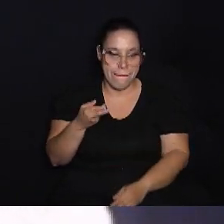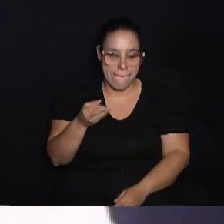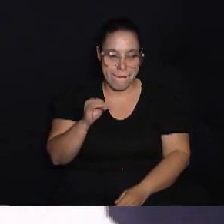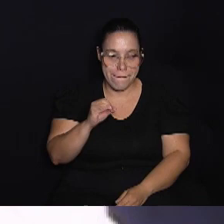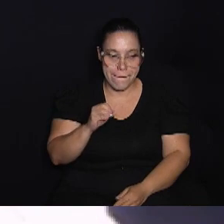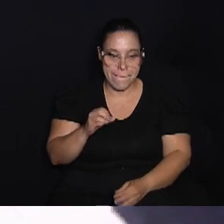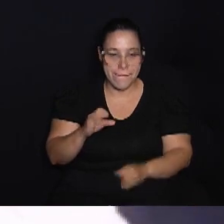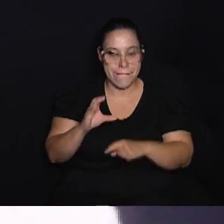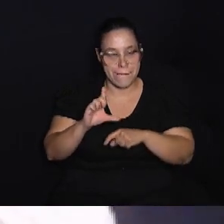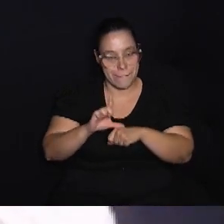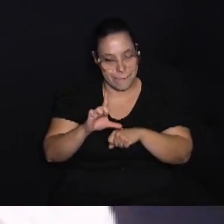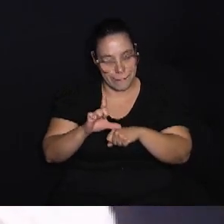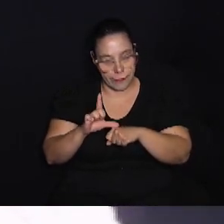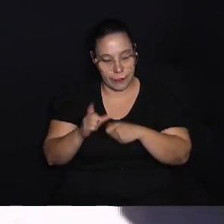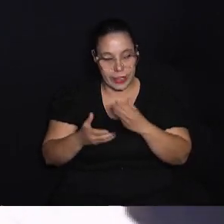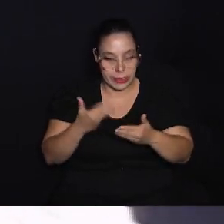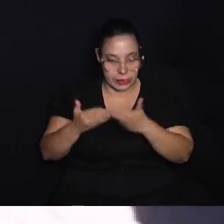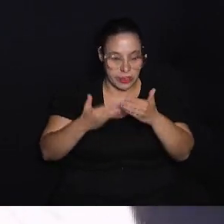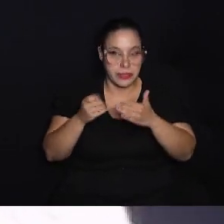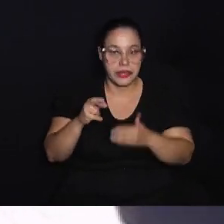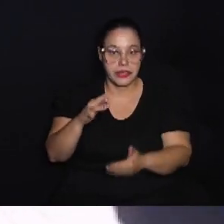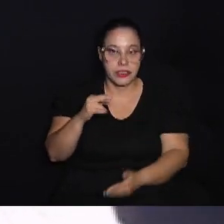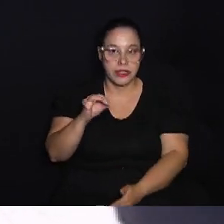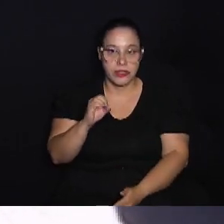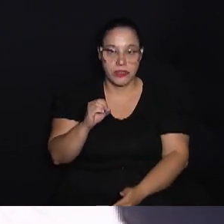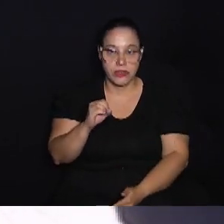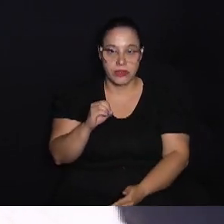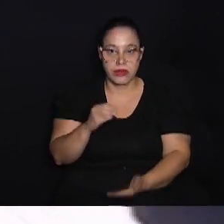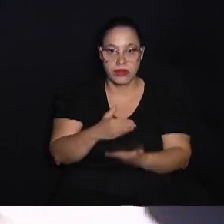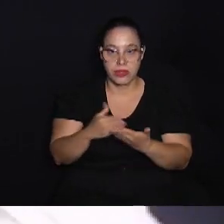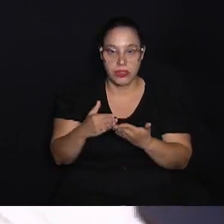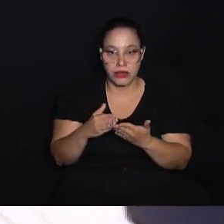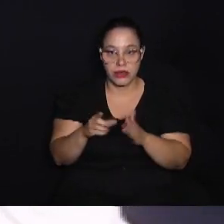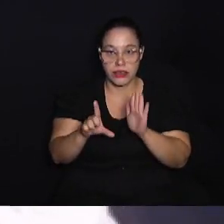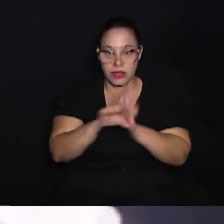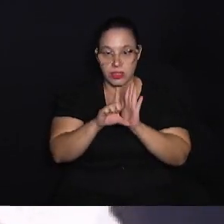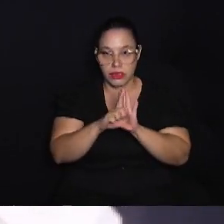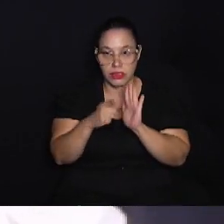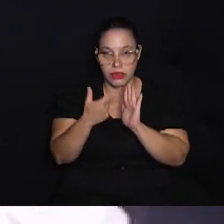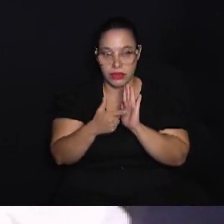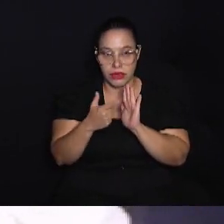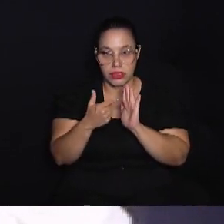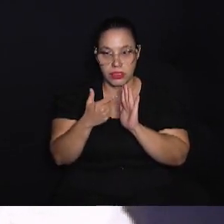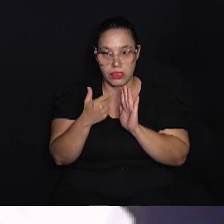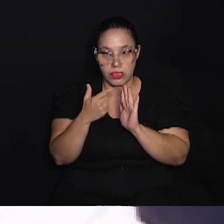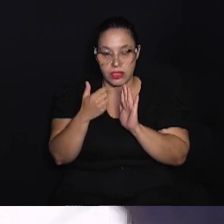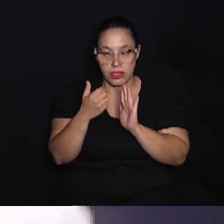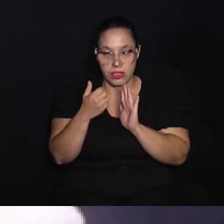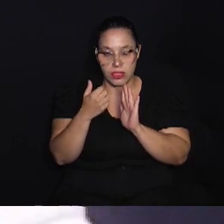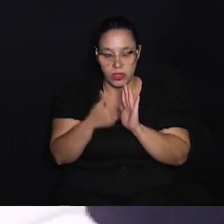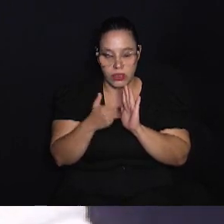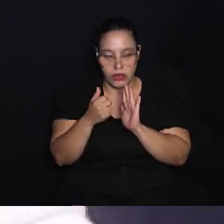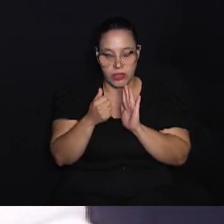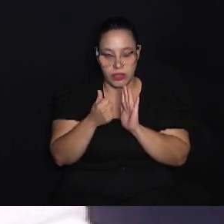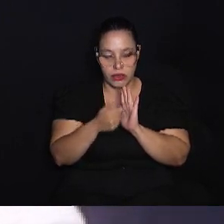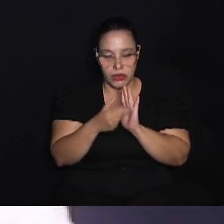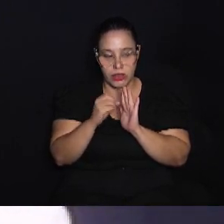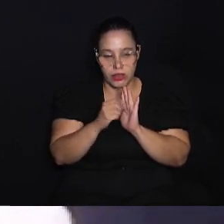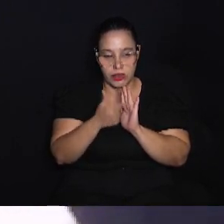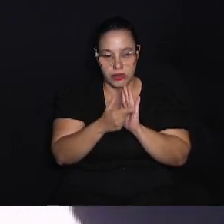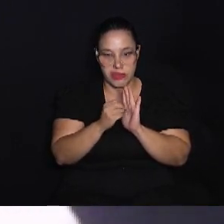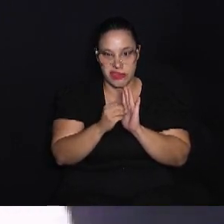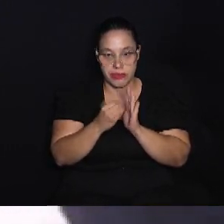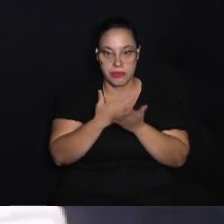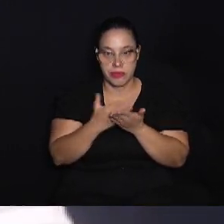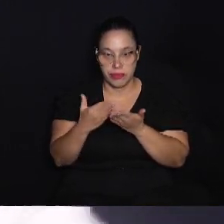distribuidores, importadores, comerciantes de eletroeletrônicos e eletrodomésticos, né? A partir do Decreto Federal 2240